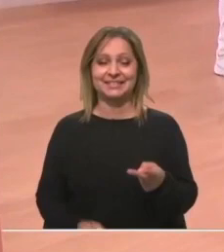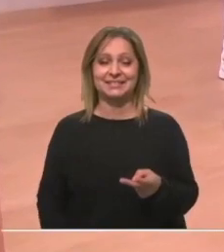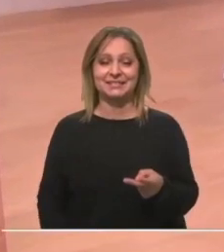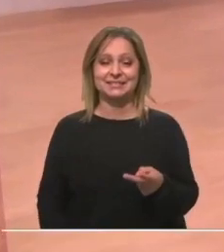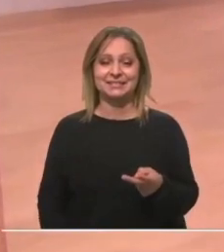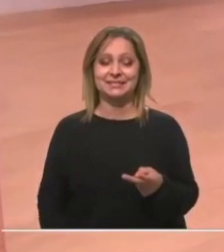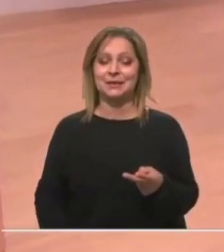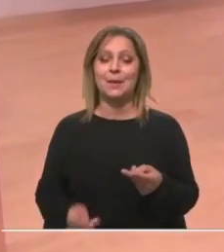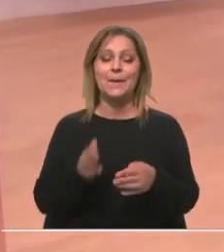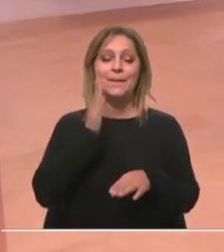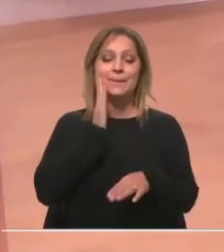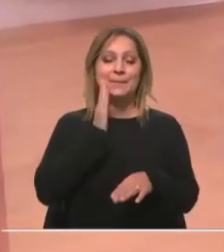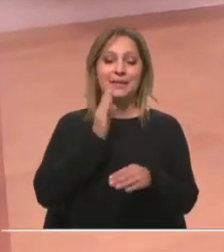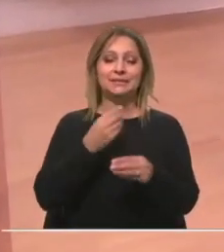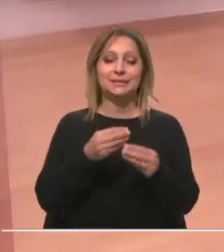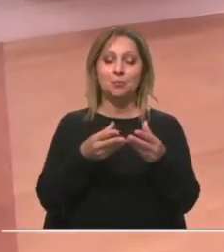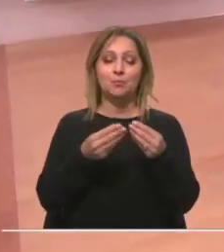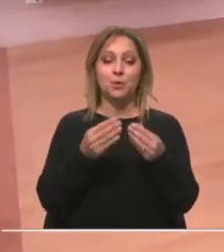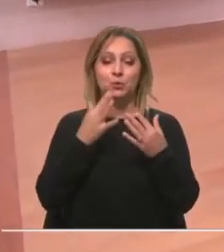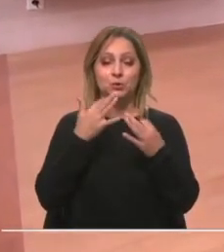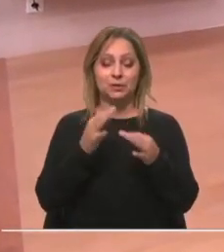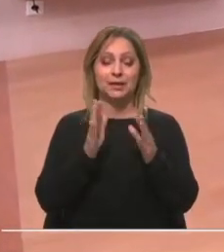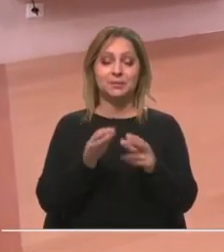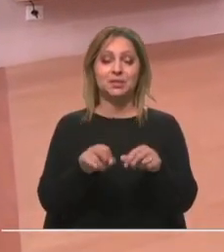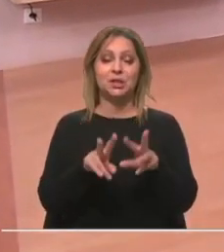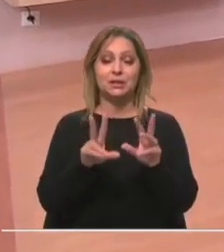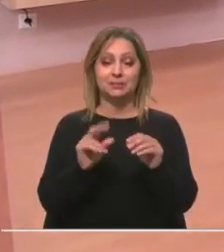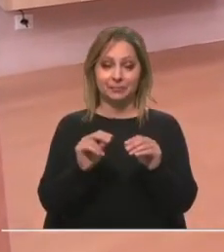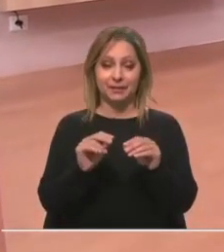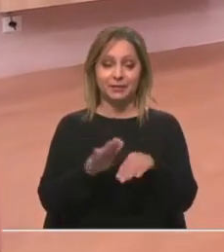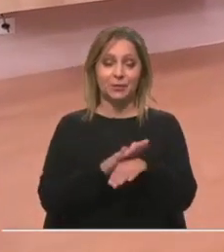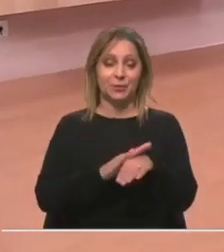uma gordura natural. Mas a pele é natural, muito que é preciso bonita. Limpar com um tónico. Está a perceber, minha querida?